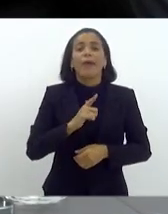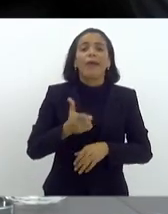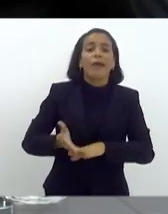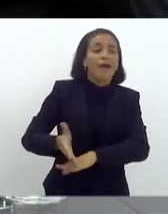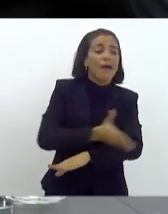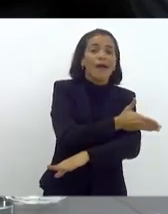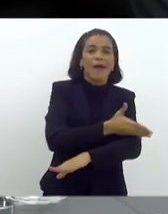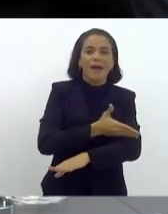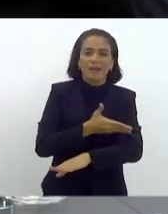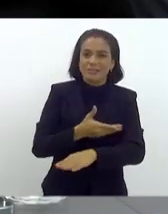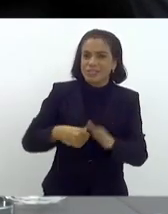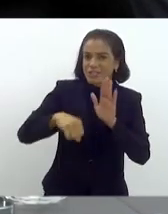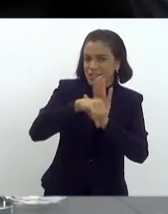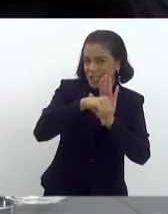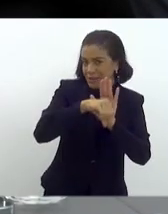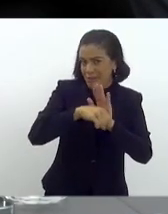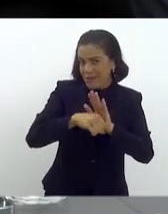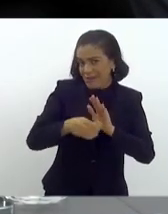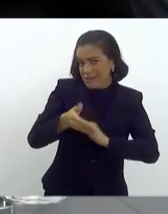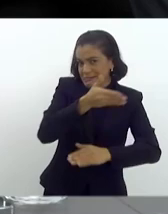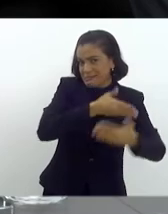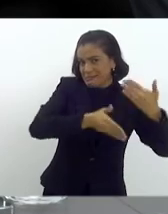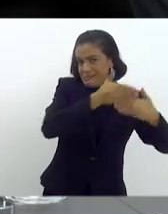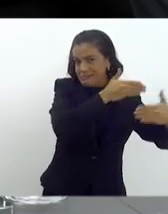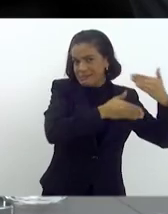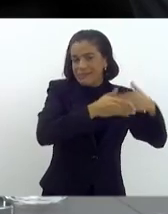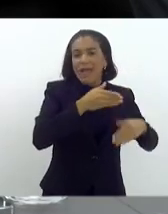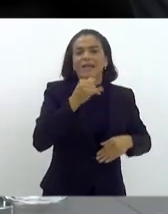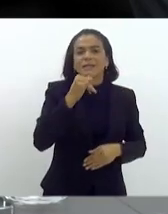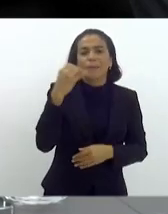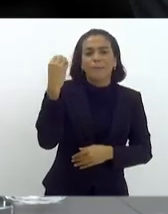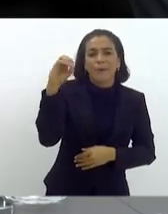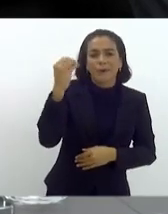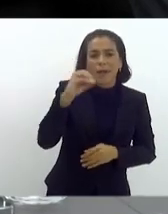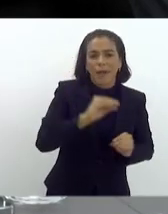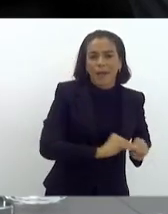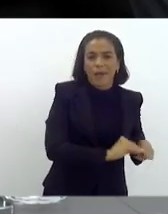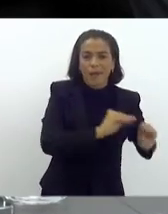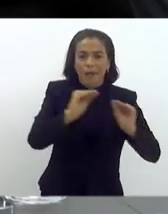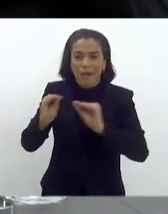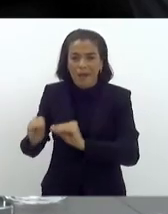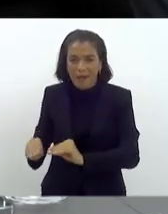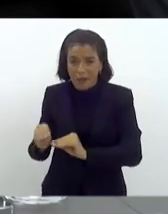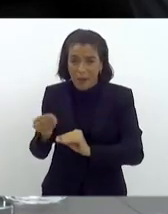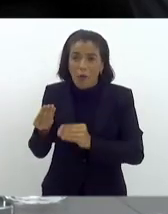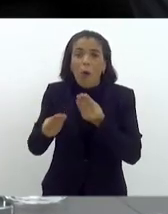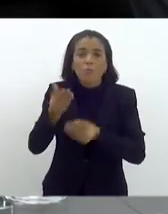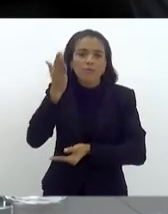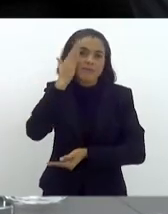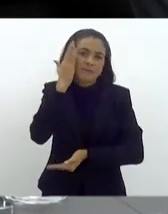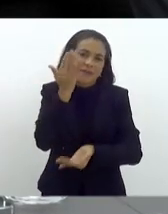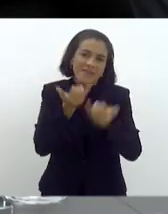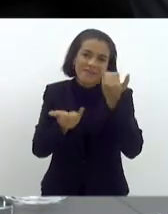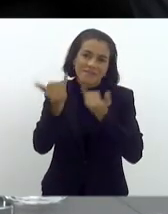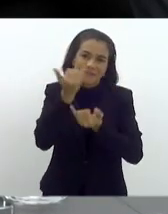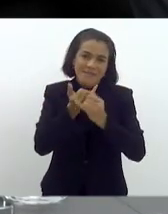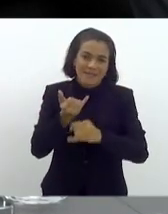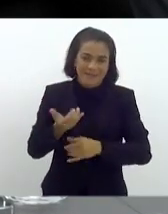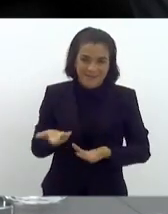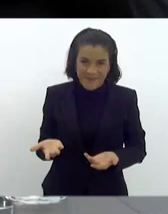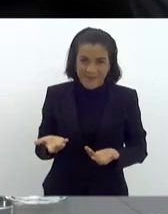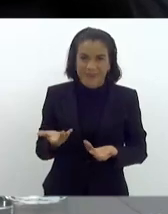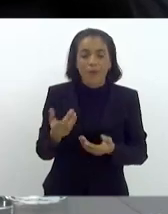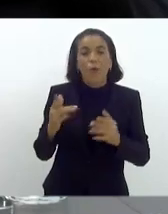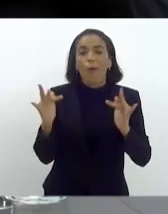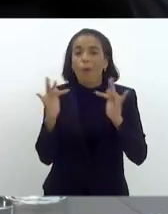antecedentes daquela pessoa que praticou que veio lá do Rio Grande do Sul né então a gente às vezes acaba sendo feito a obtenção desses